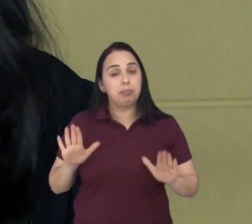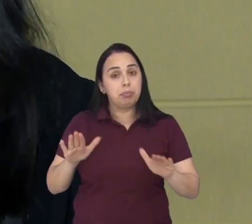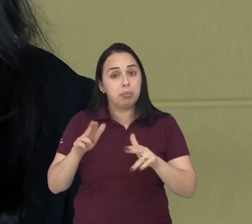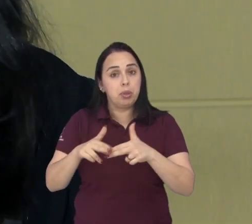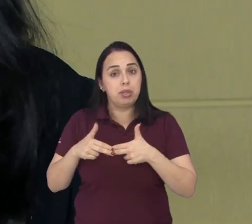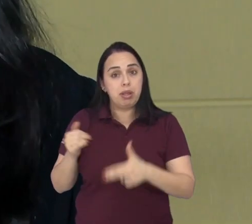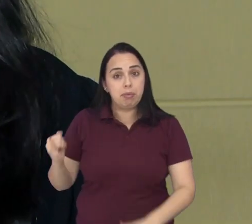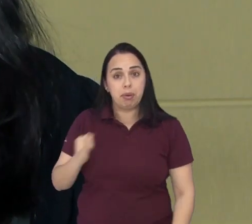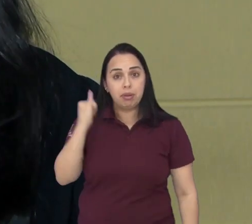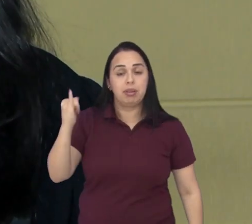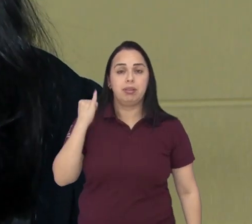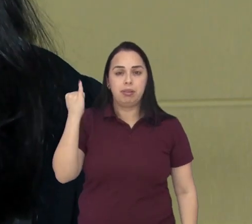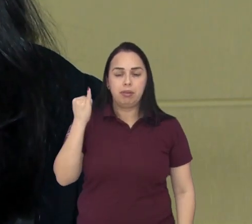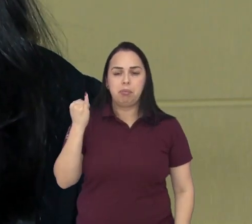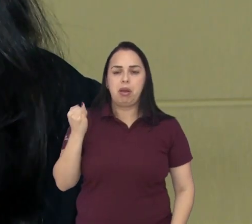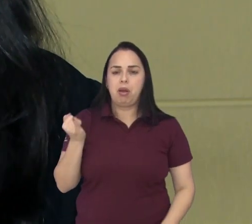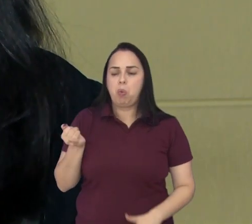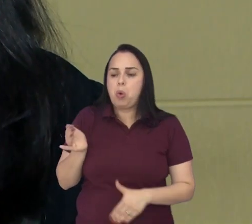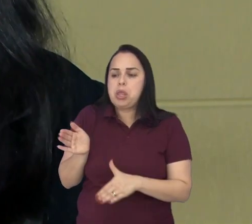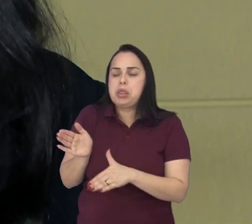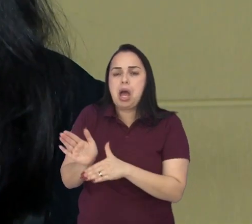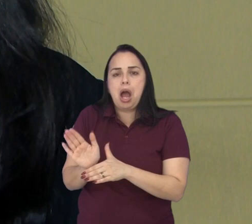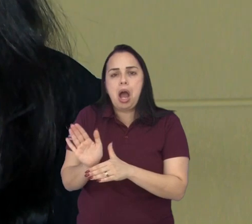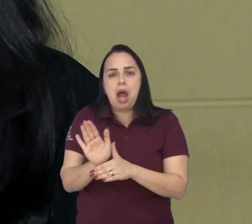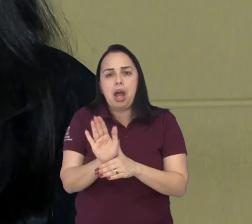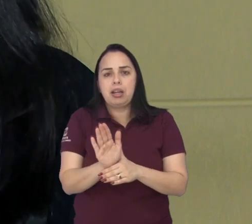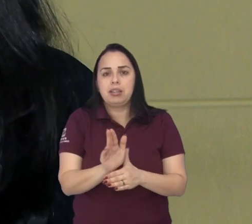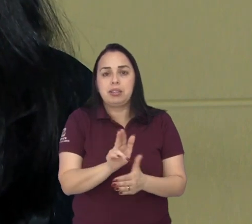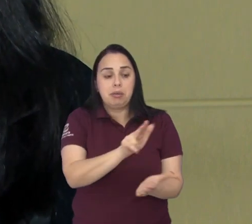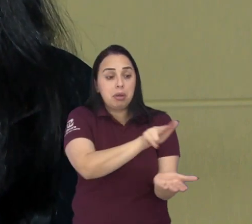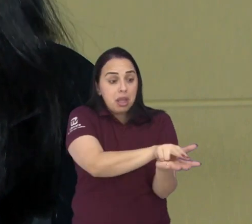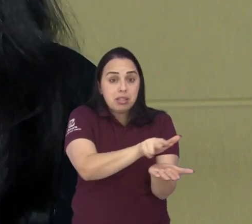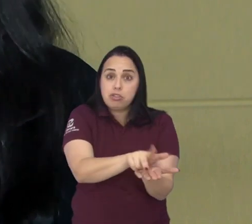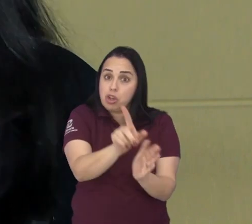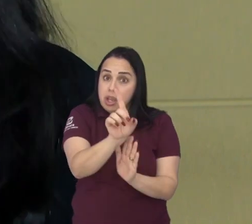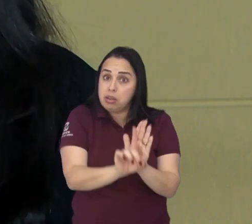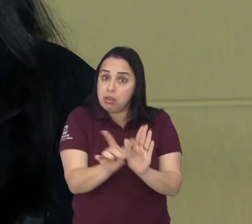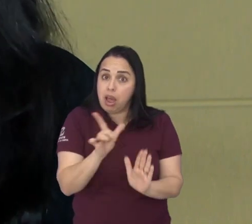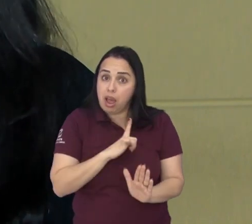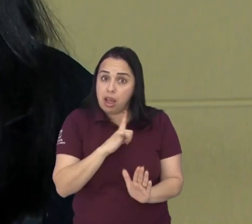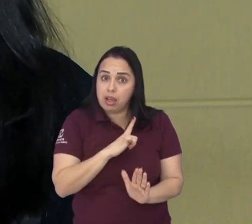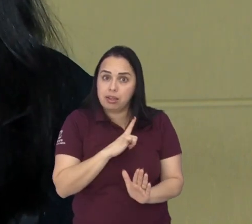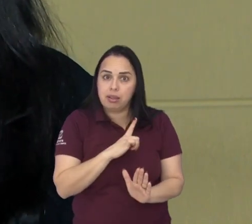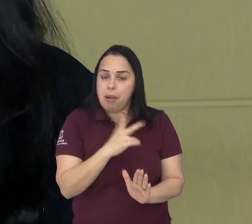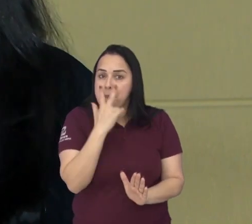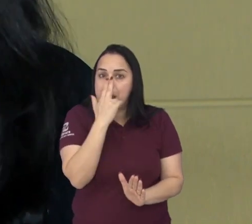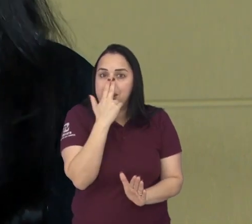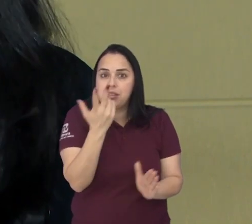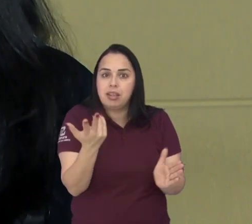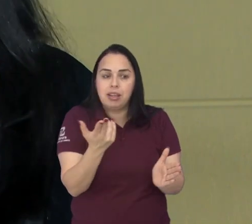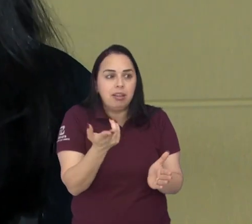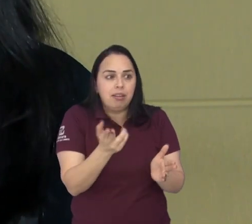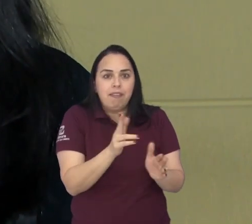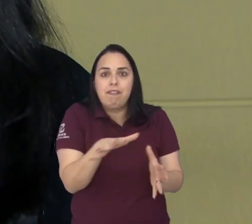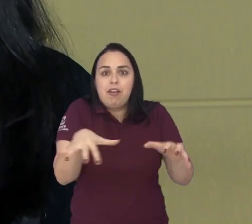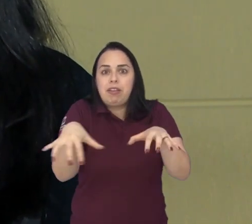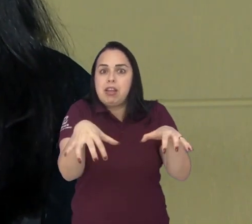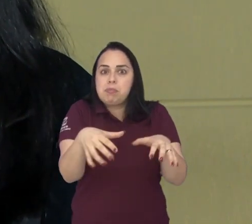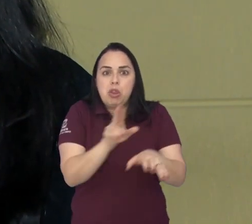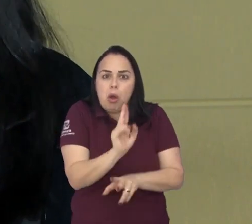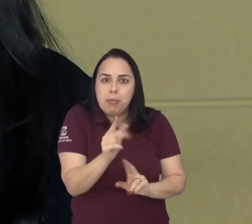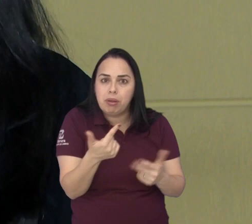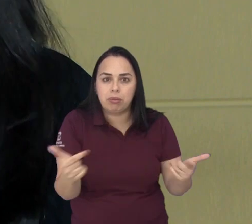é fundamental porque vai preservar o direito dessas pessoas, porque elas são fantasmas vivos,